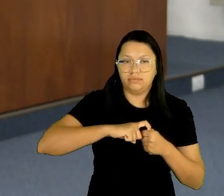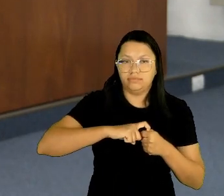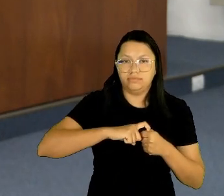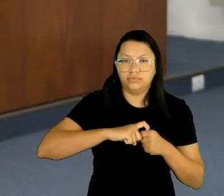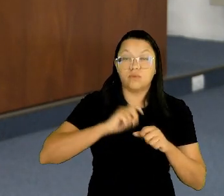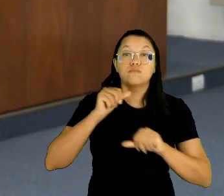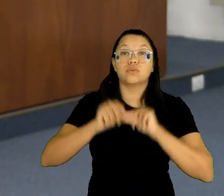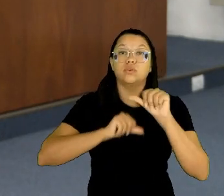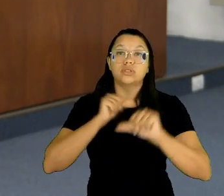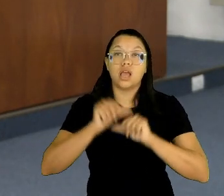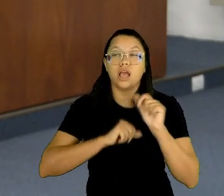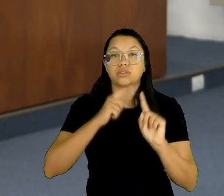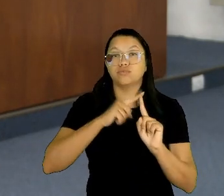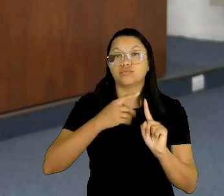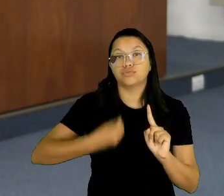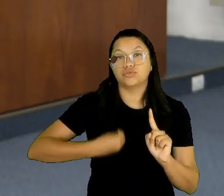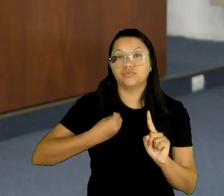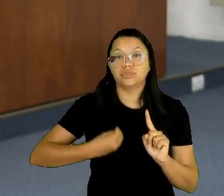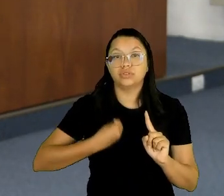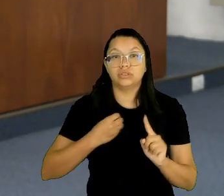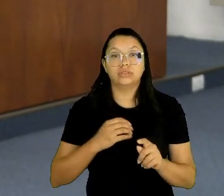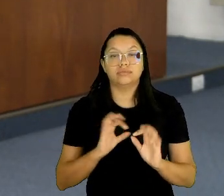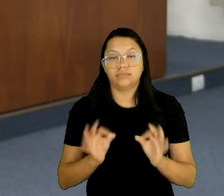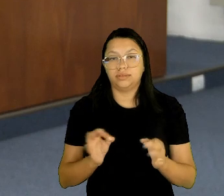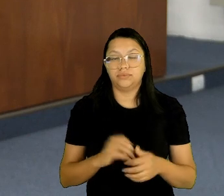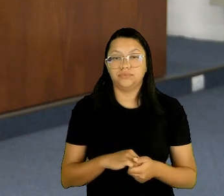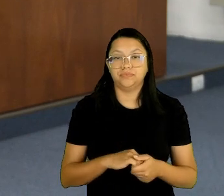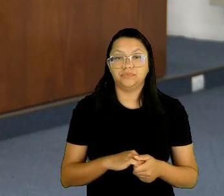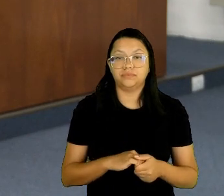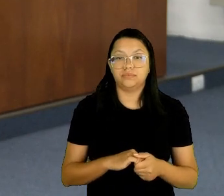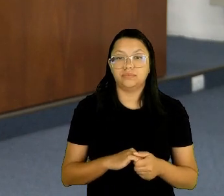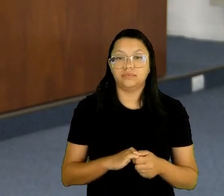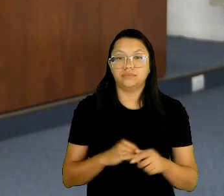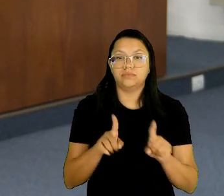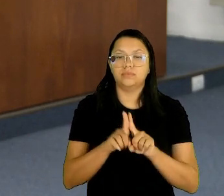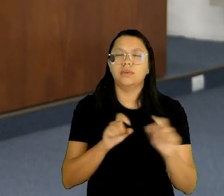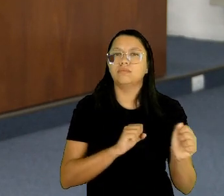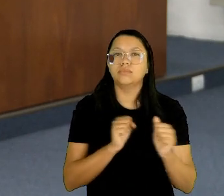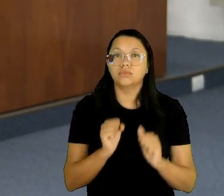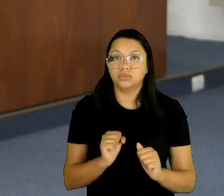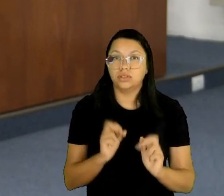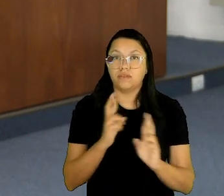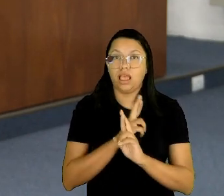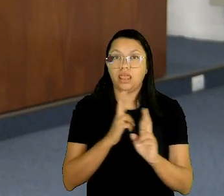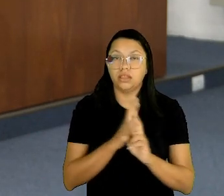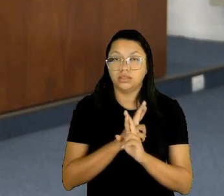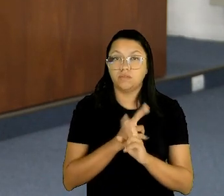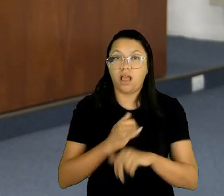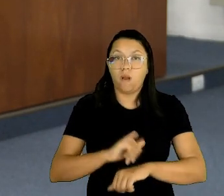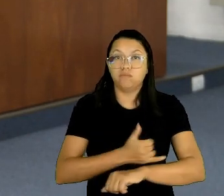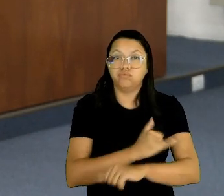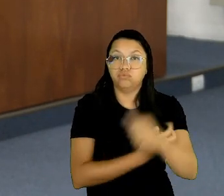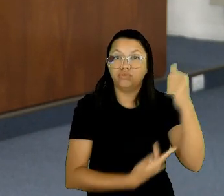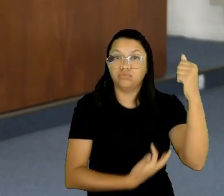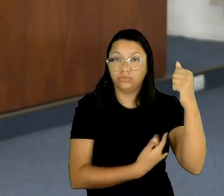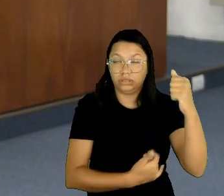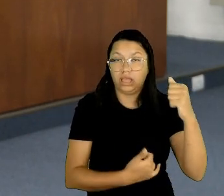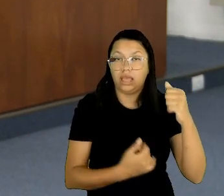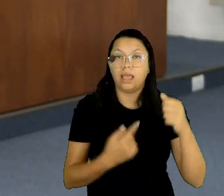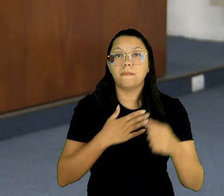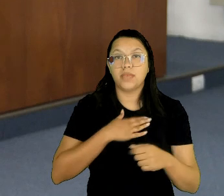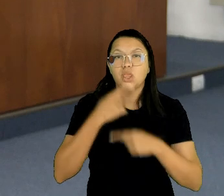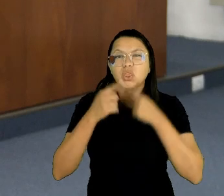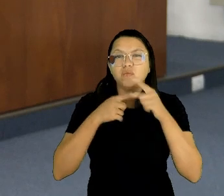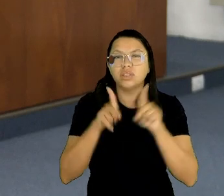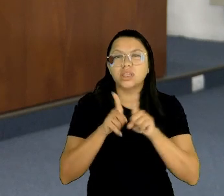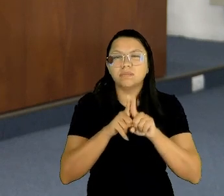Sim. Com a mudança de estilo de vida, etc. E também é possível isso em relação ao colesterol? Minha